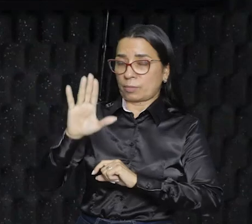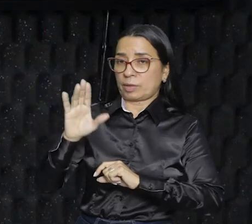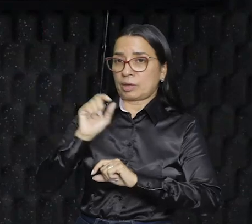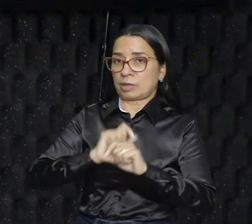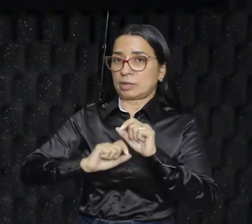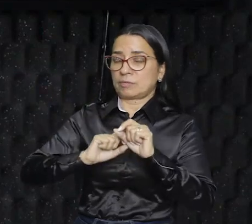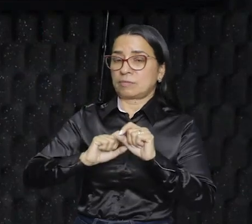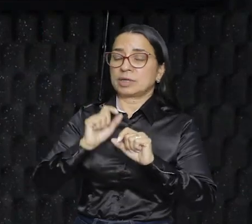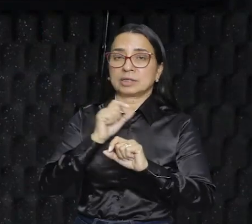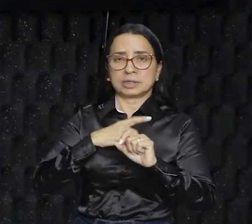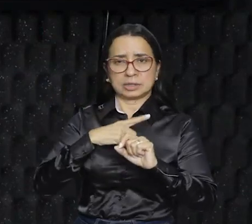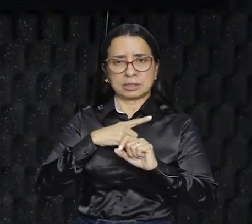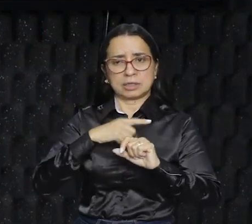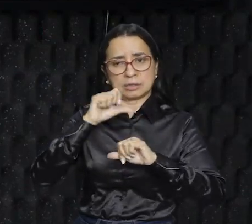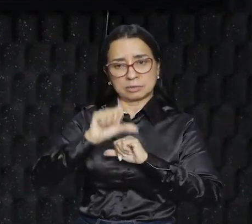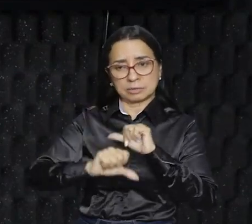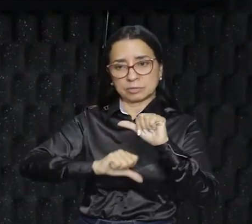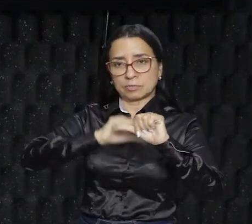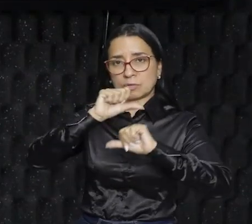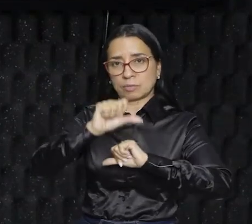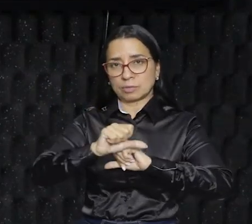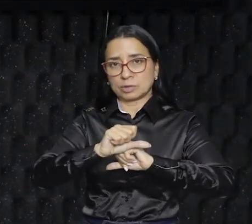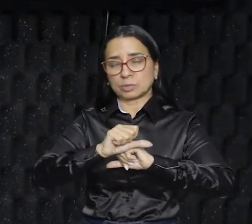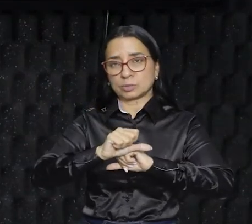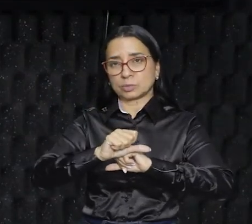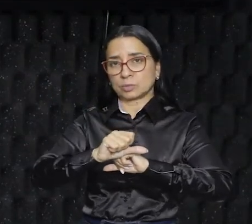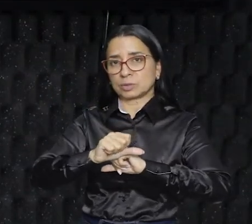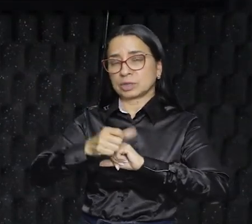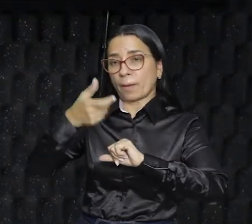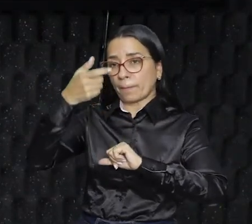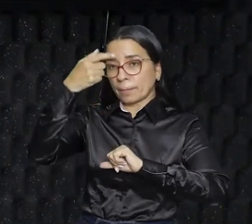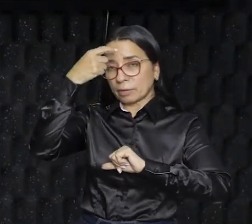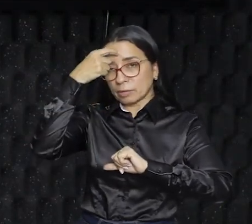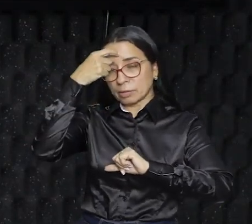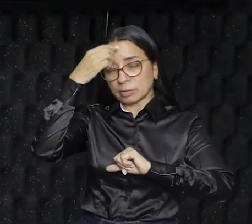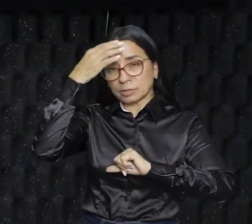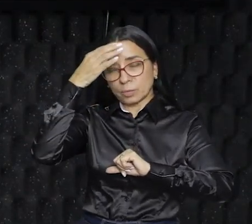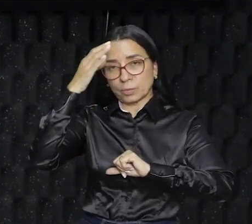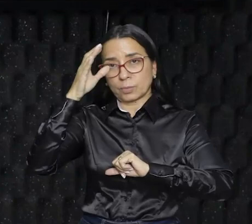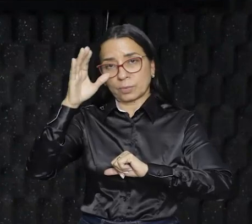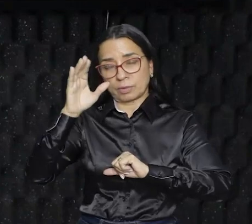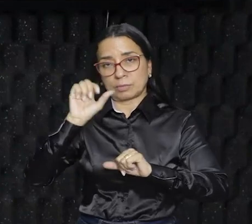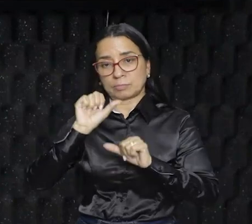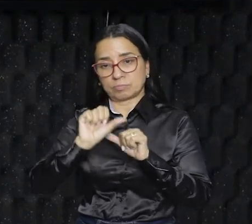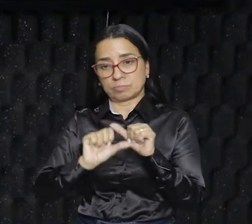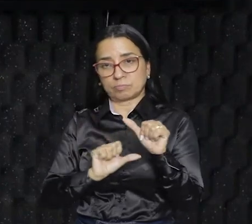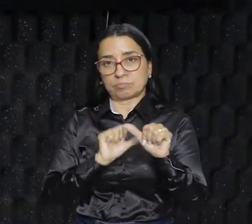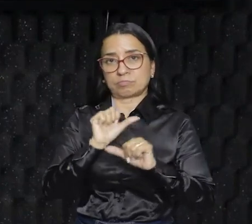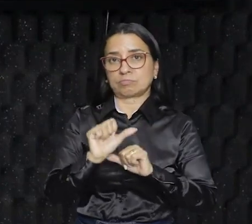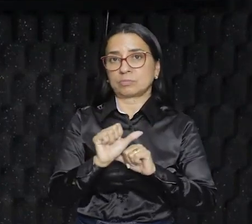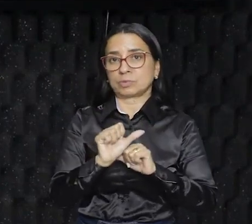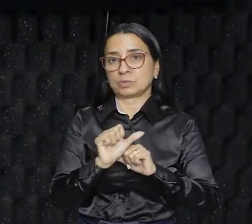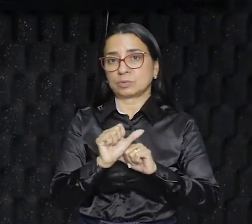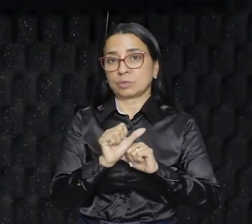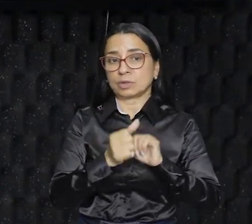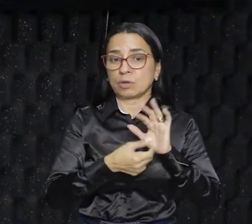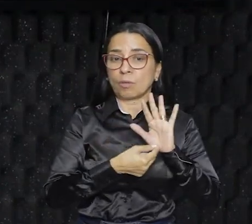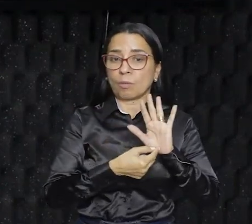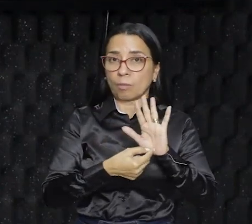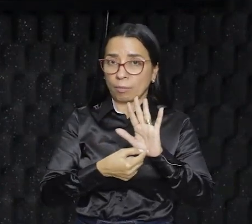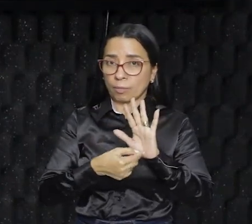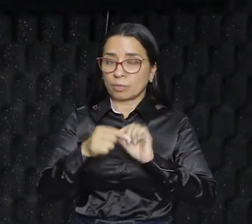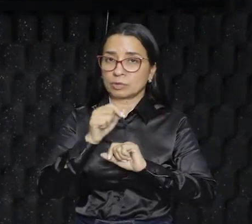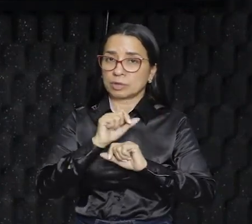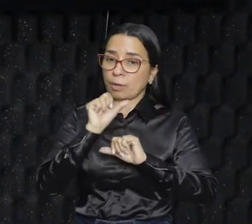transformações mentais, culturais, transformações que vão nos mostrar mudanças